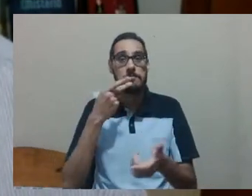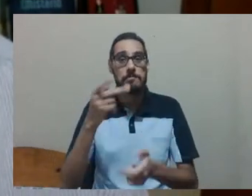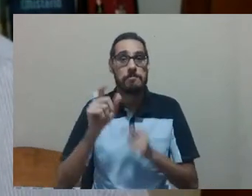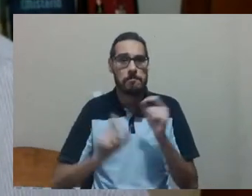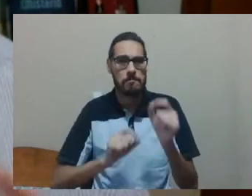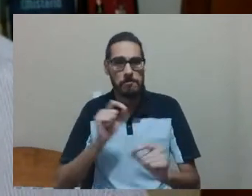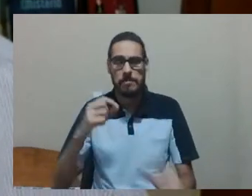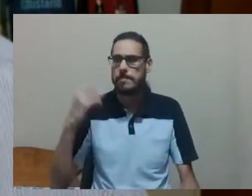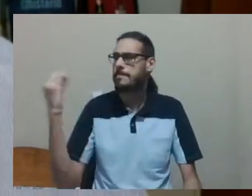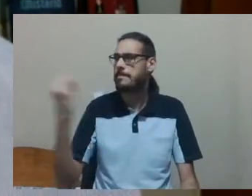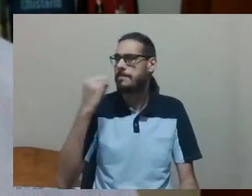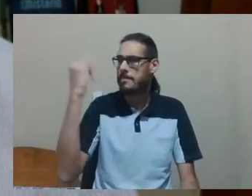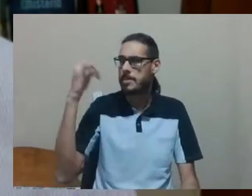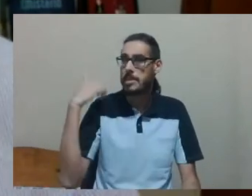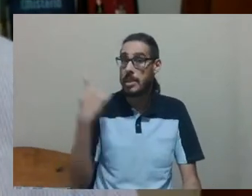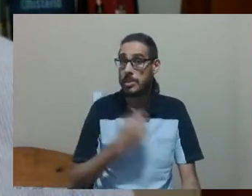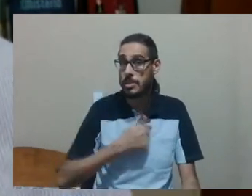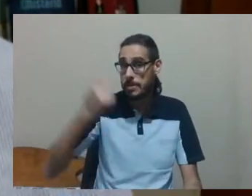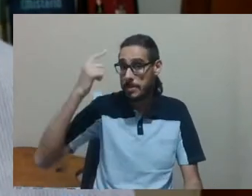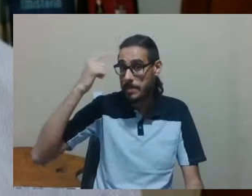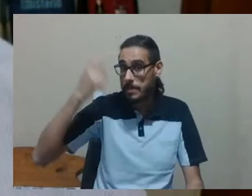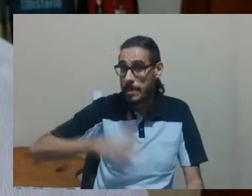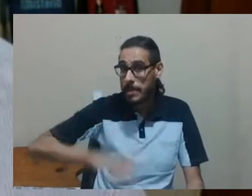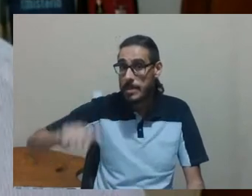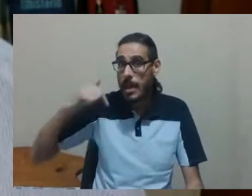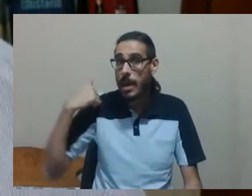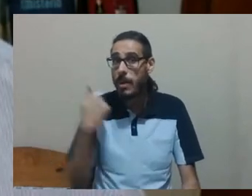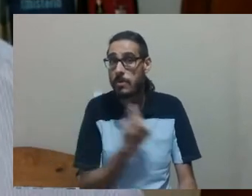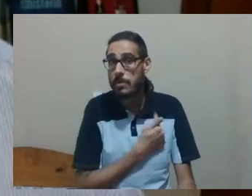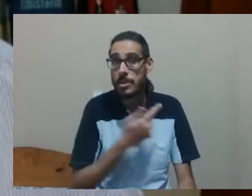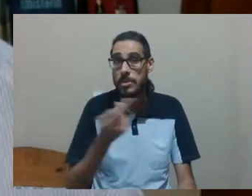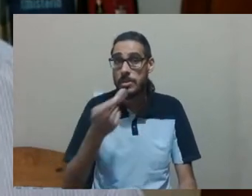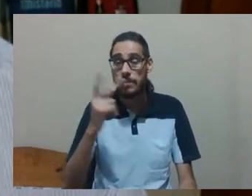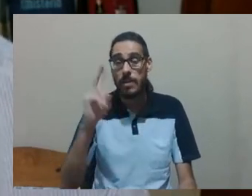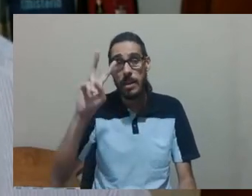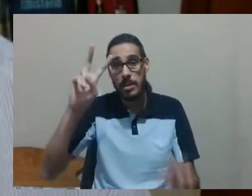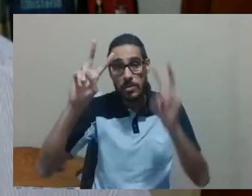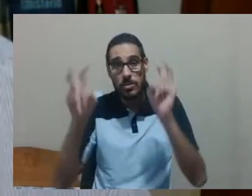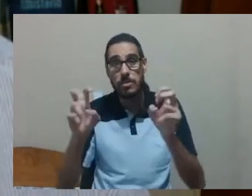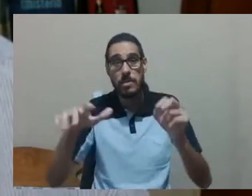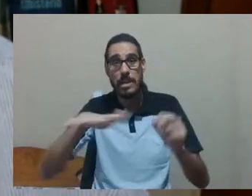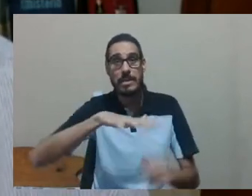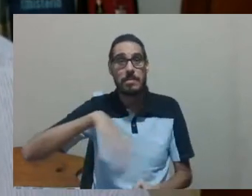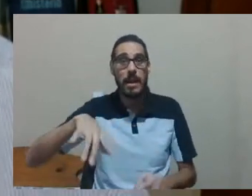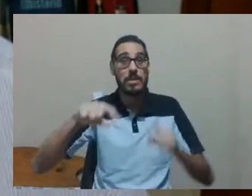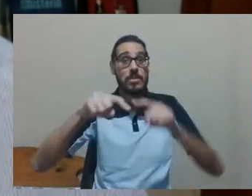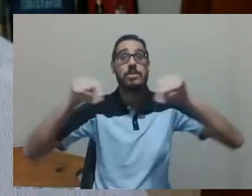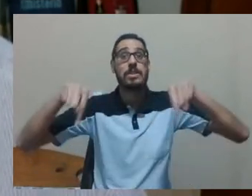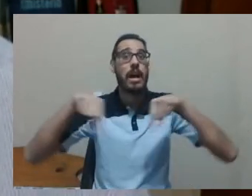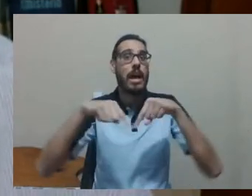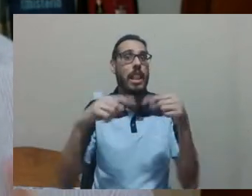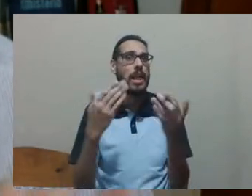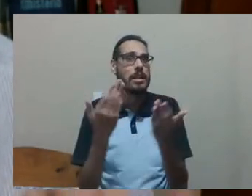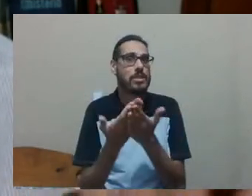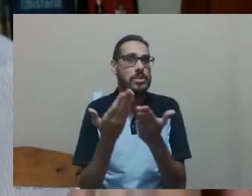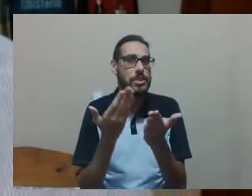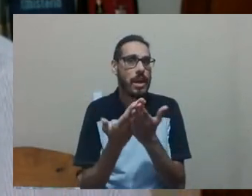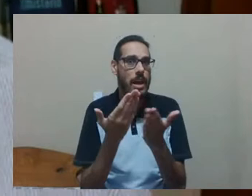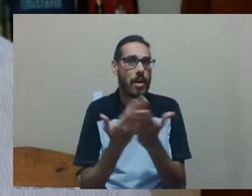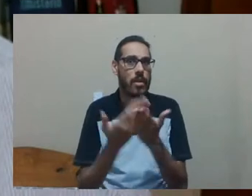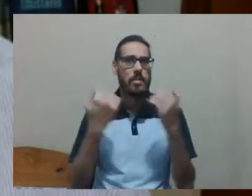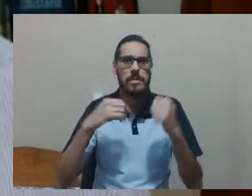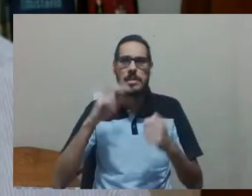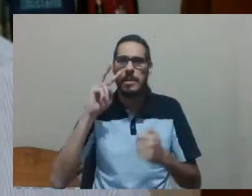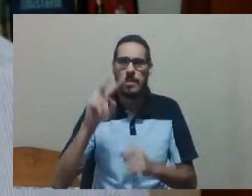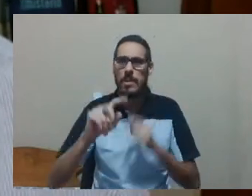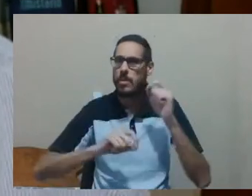importante que a gente repensar aquilo que a gente chama de espaço de sala de aula. A gente tem que realmente ver que a